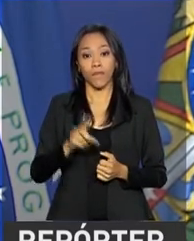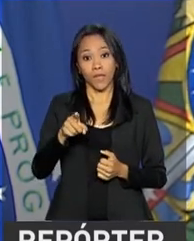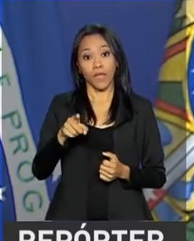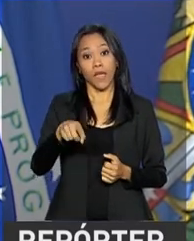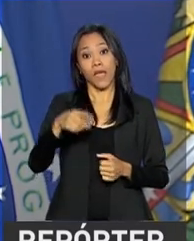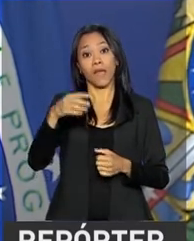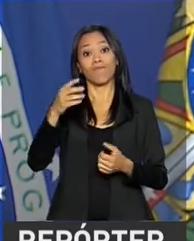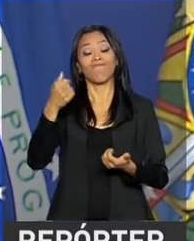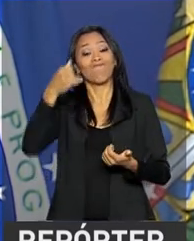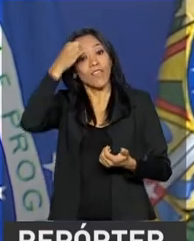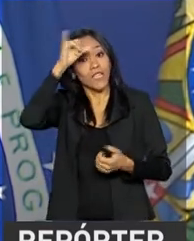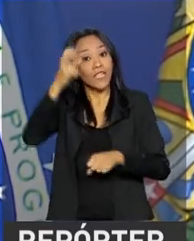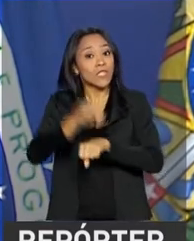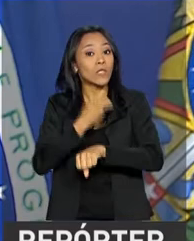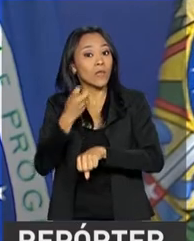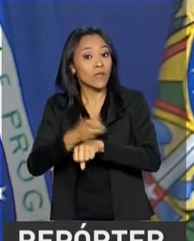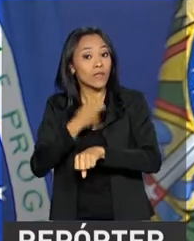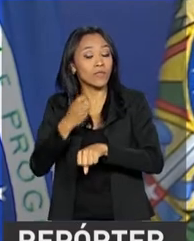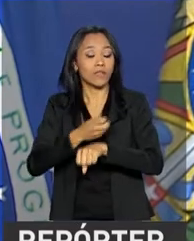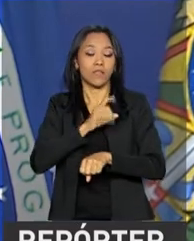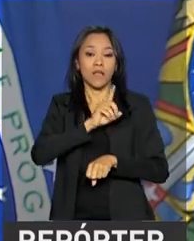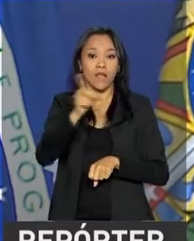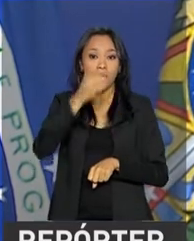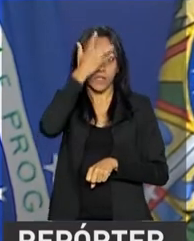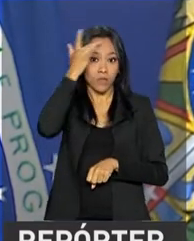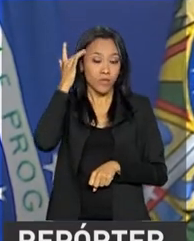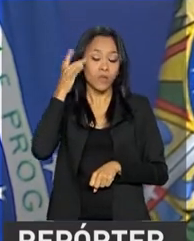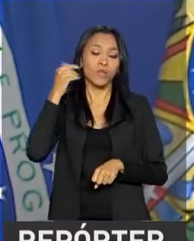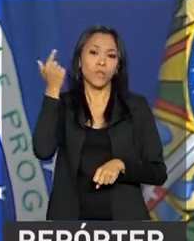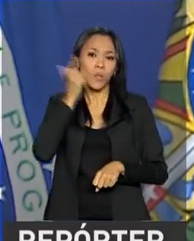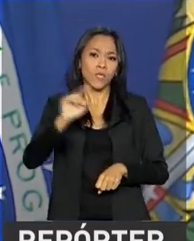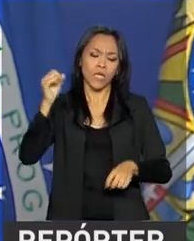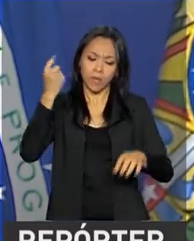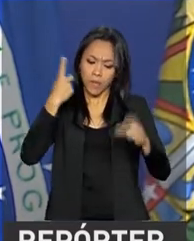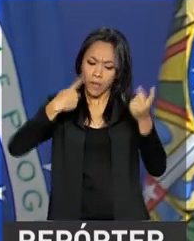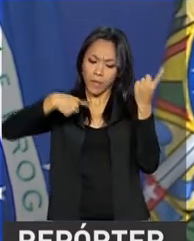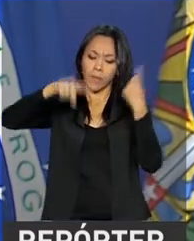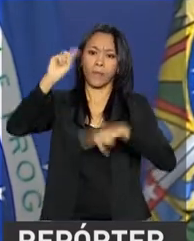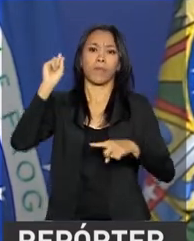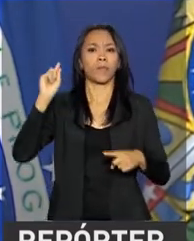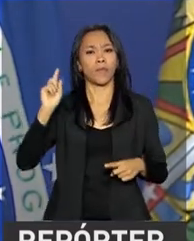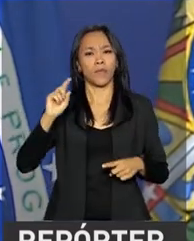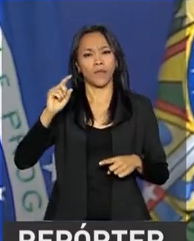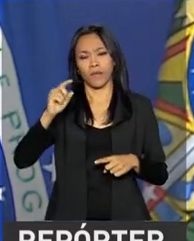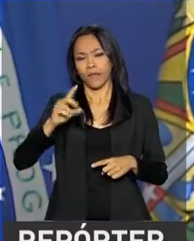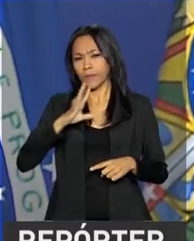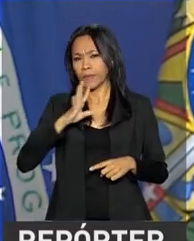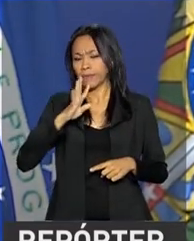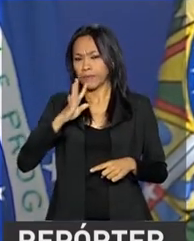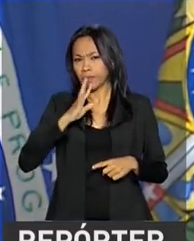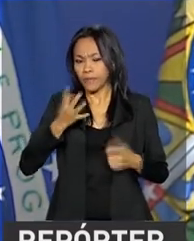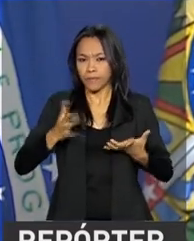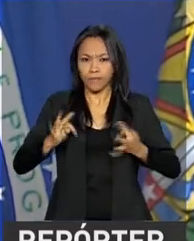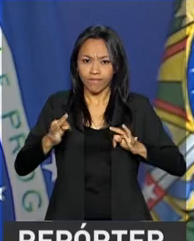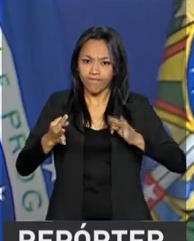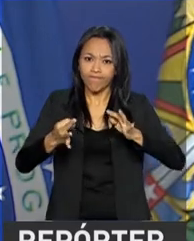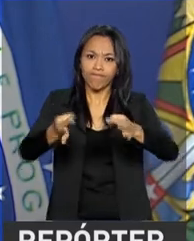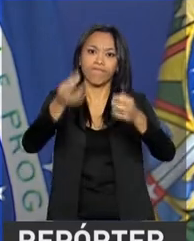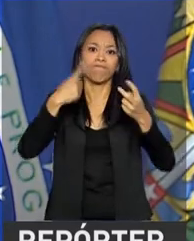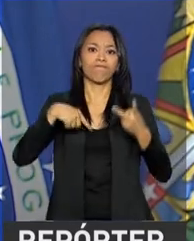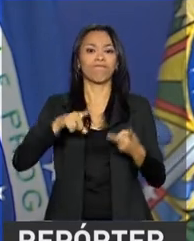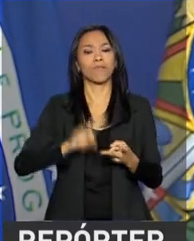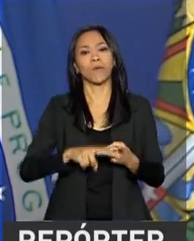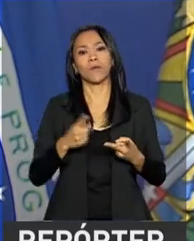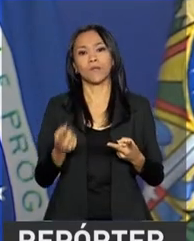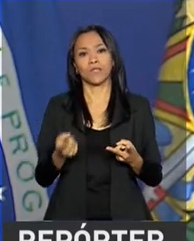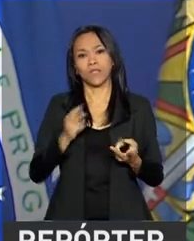à ignorância porque lá as pessoas prosperam enormemente é tecnológica mendina nas várias